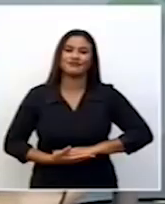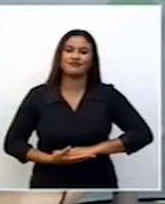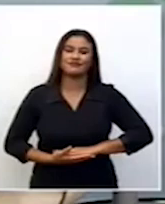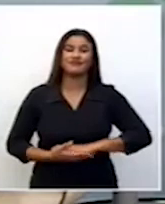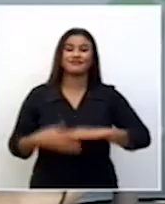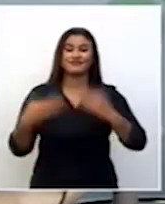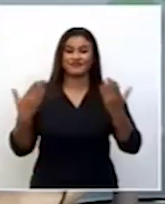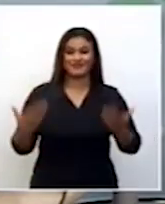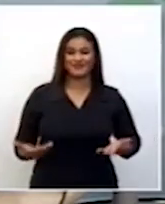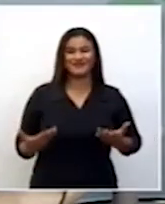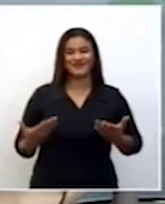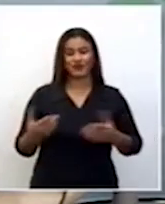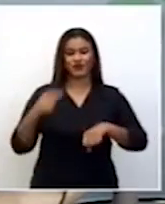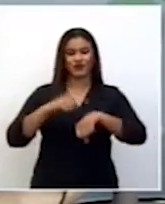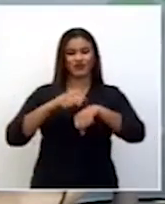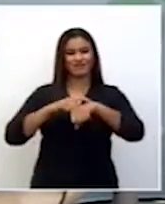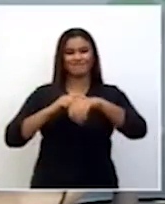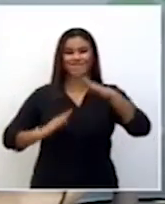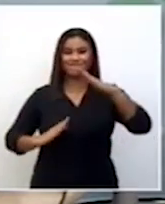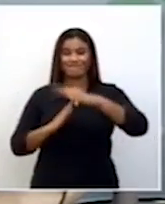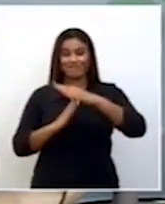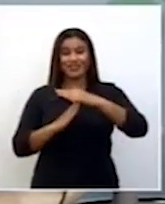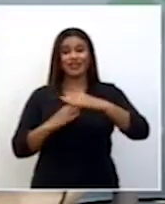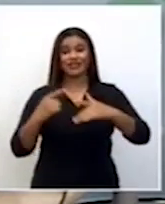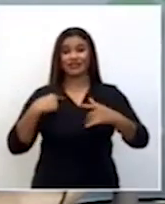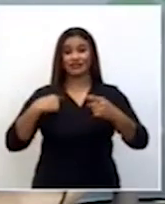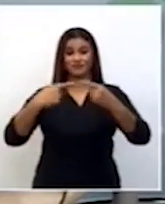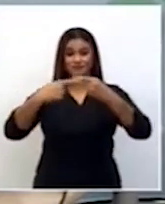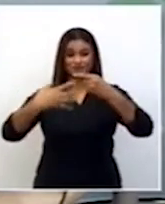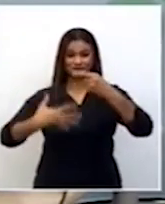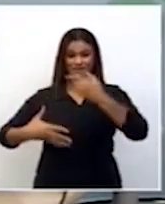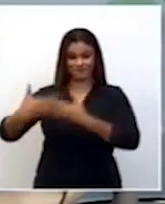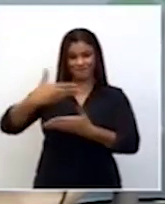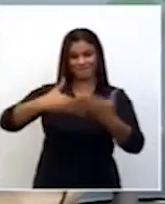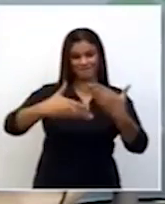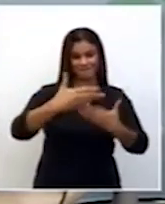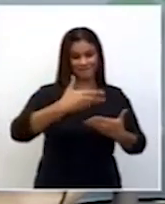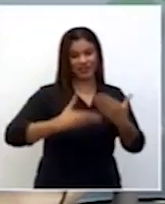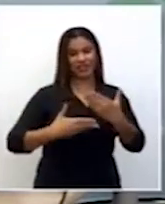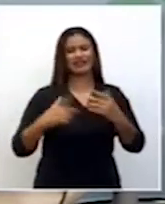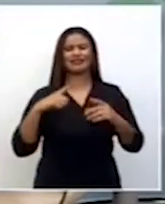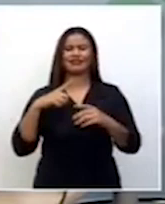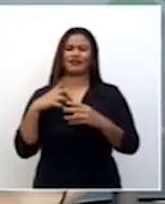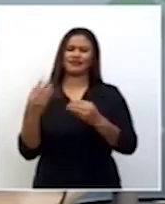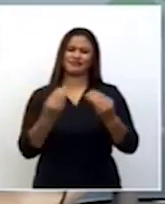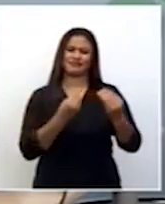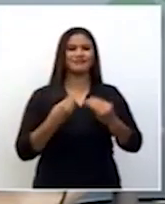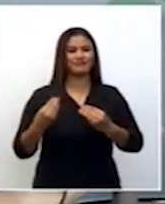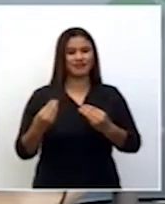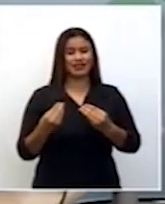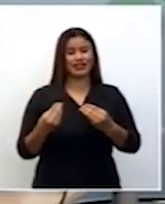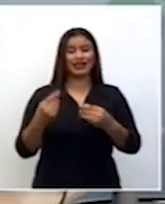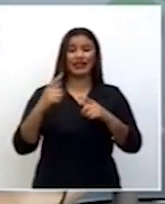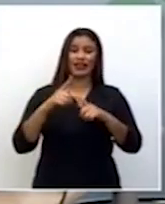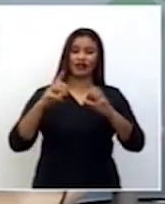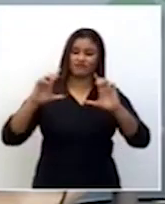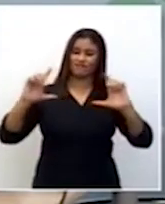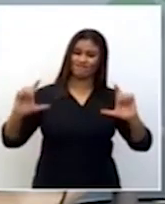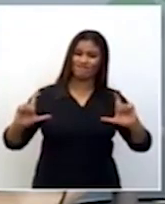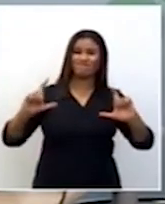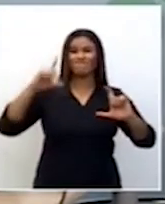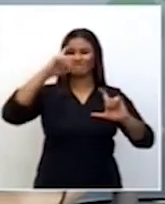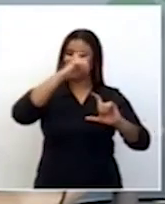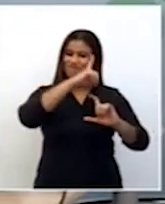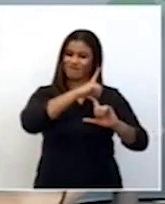Então, o tempo se esgotou, galera, e eu estava aqui acompanhando as respostas, né, e bem variado, né? O problema não é fácil, né? O número dá alto,